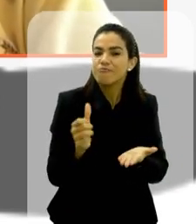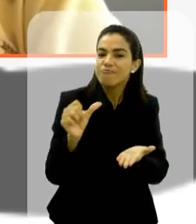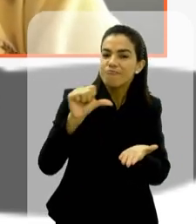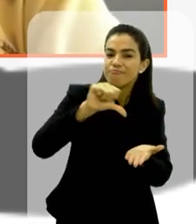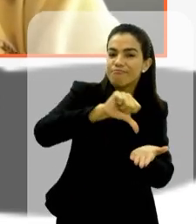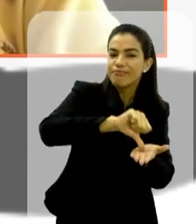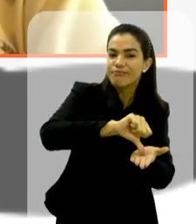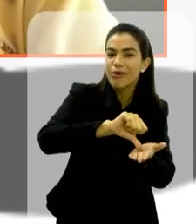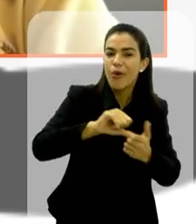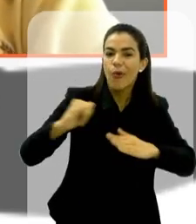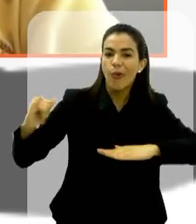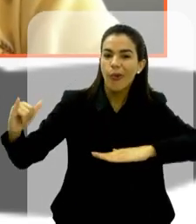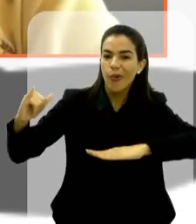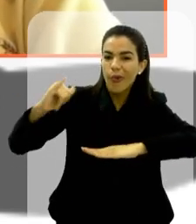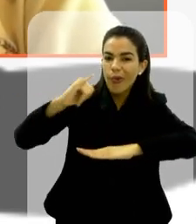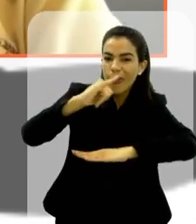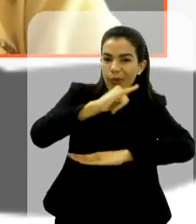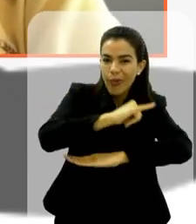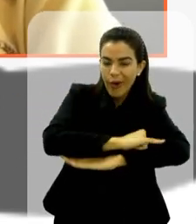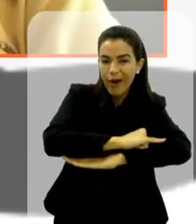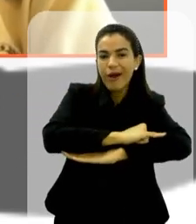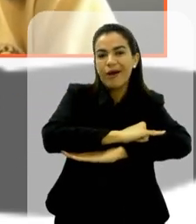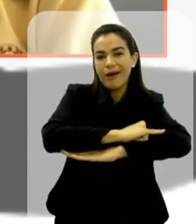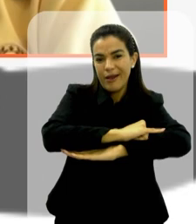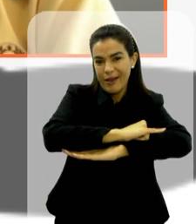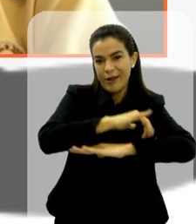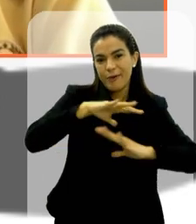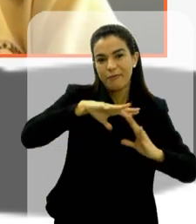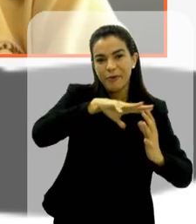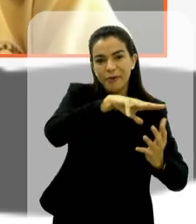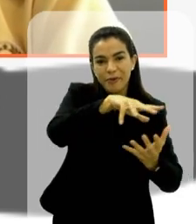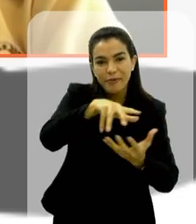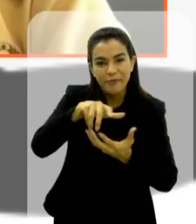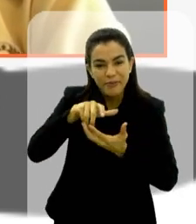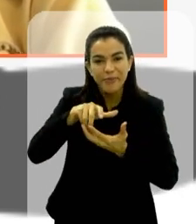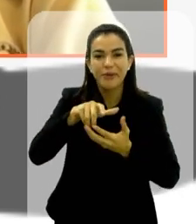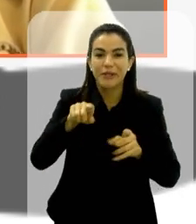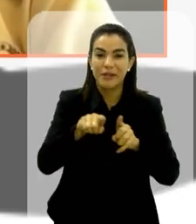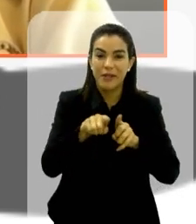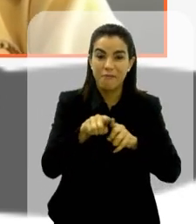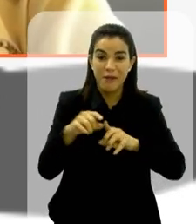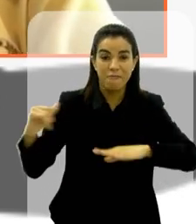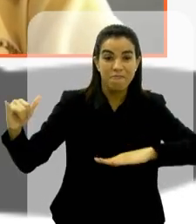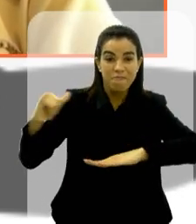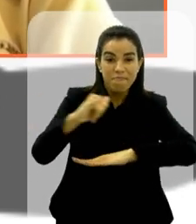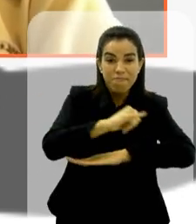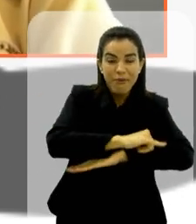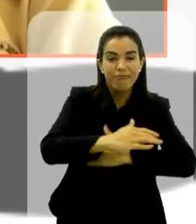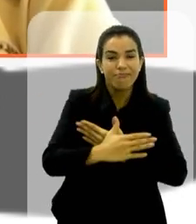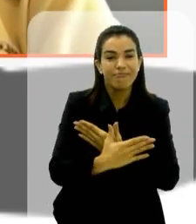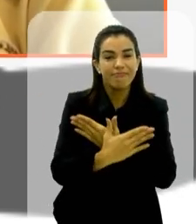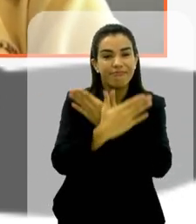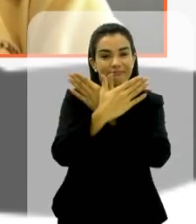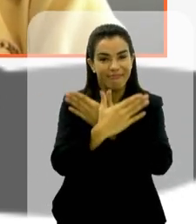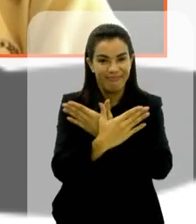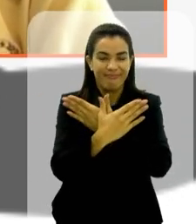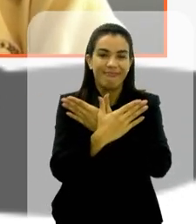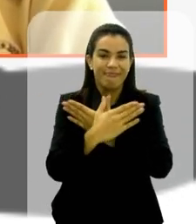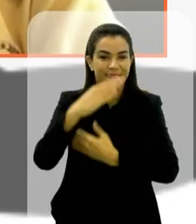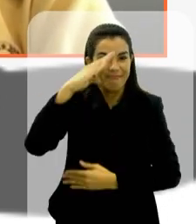nosso aeroporto internacional, ali uma das sedes da FAB, da Força Aérea Brasileira, e tantos